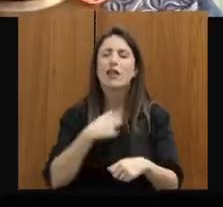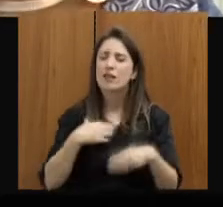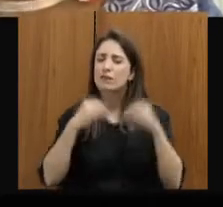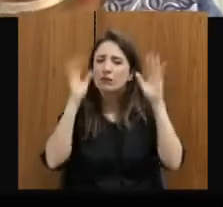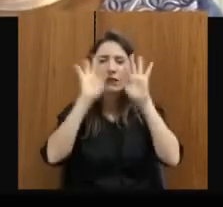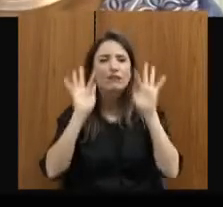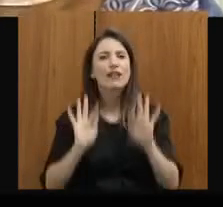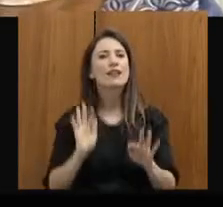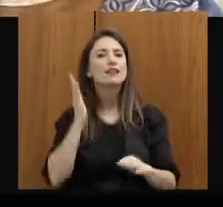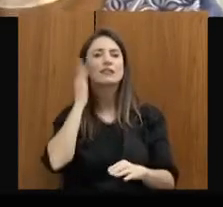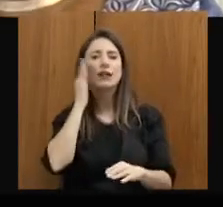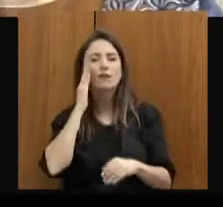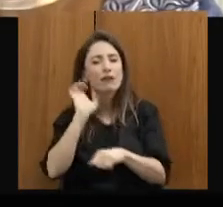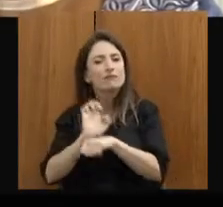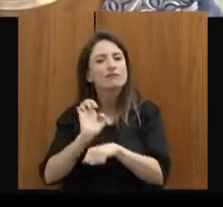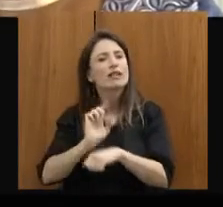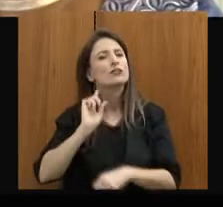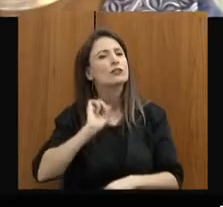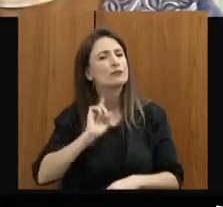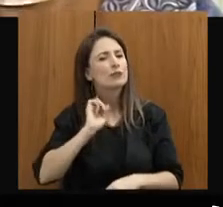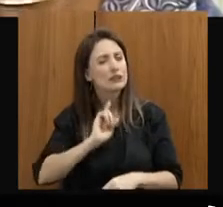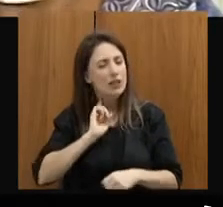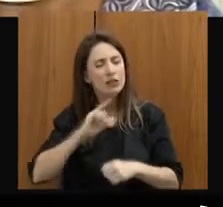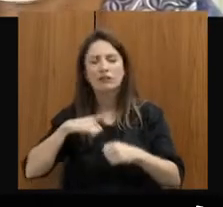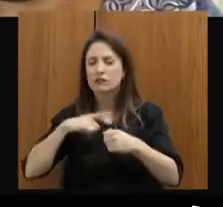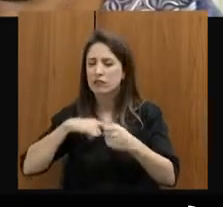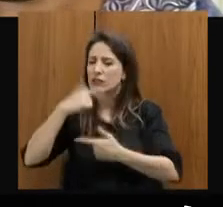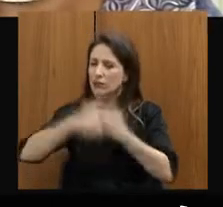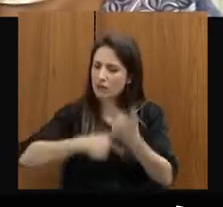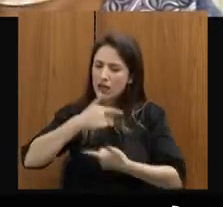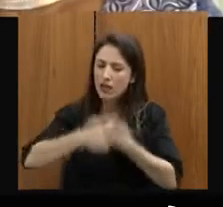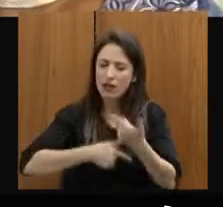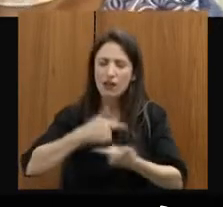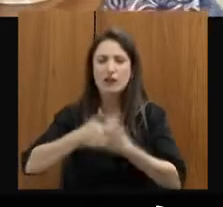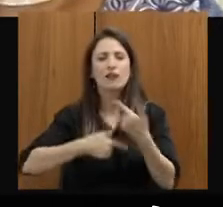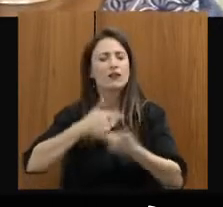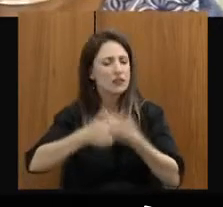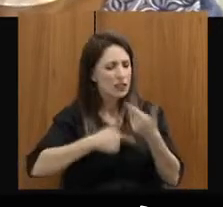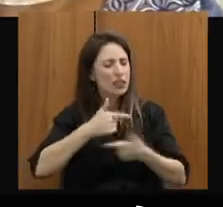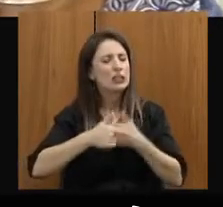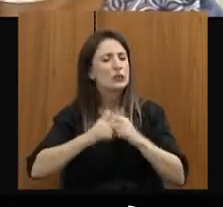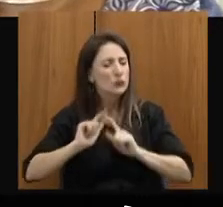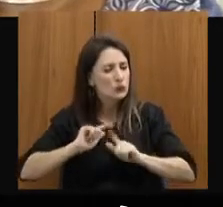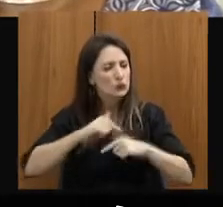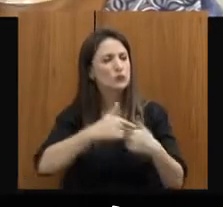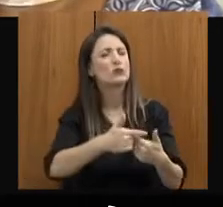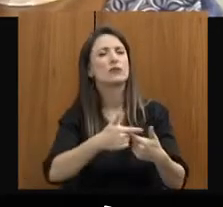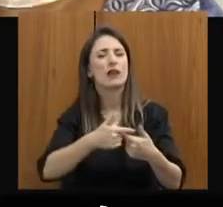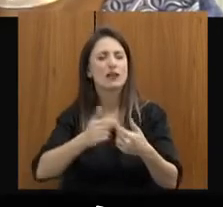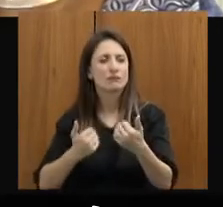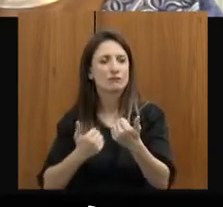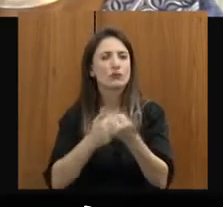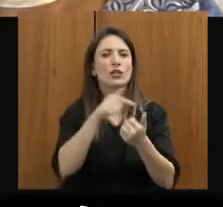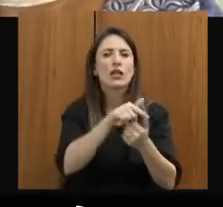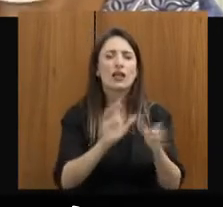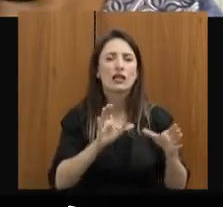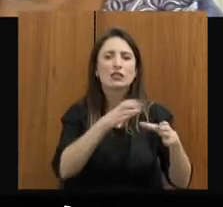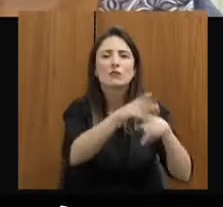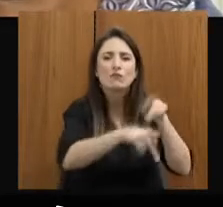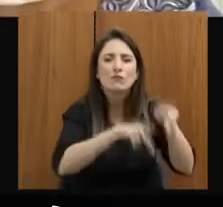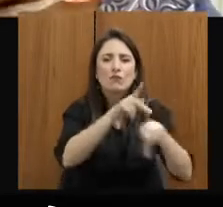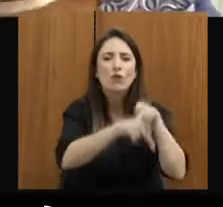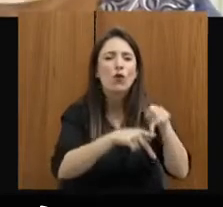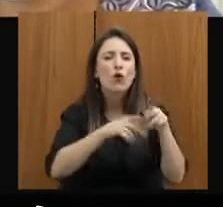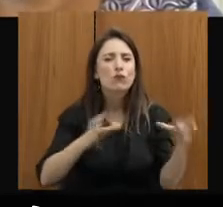saber de Minas está se debruçando sobre essa possibilidade a quantidade de territórios tradicionais e lideranças presentes mais